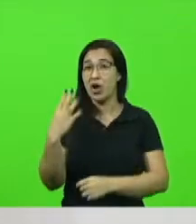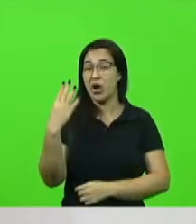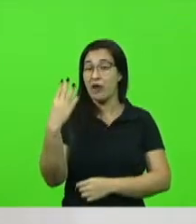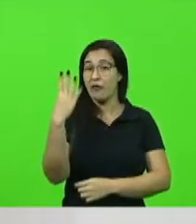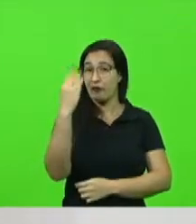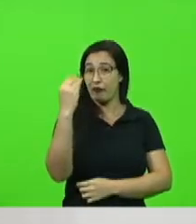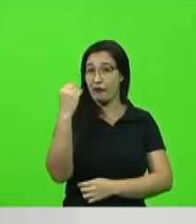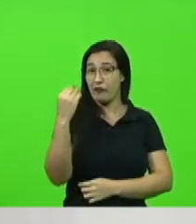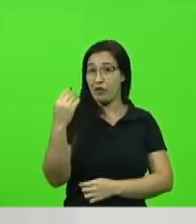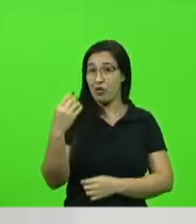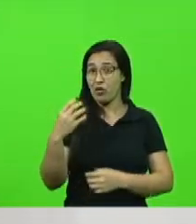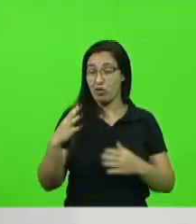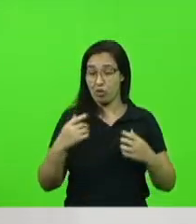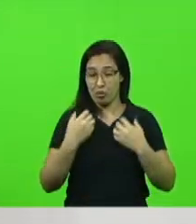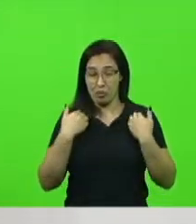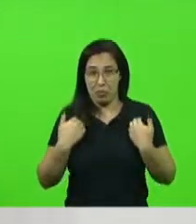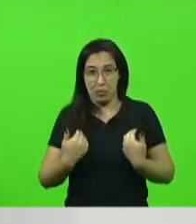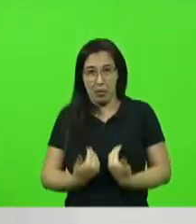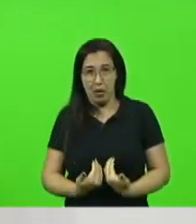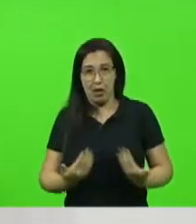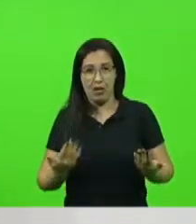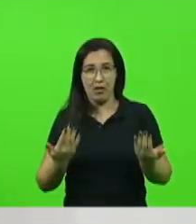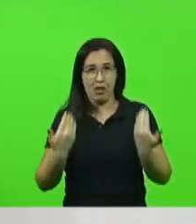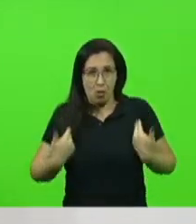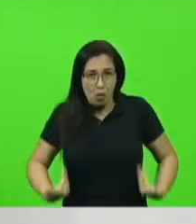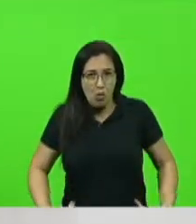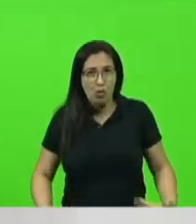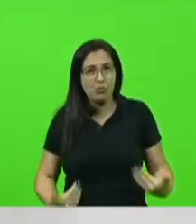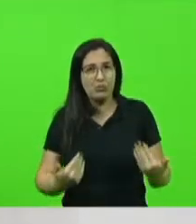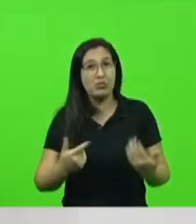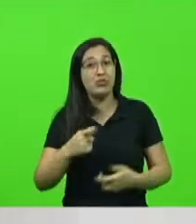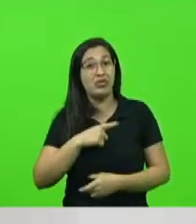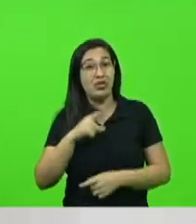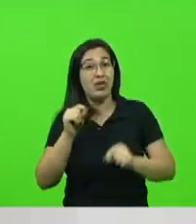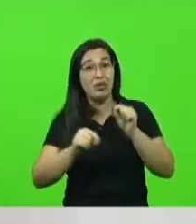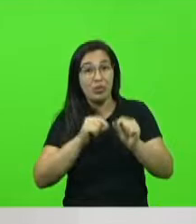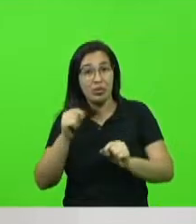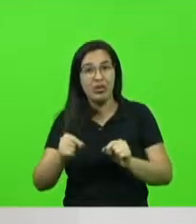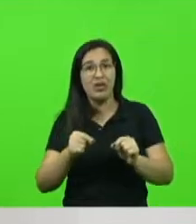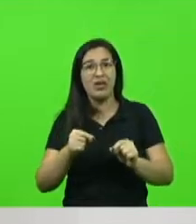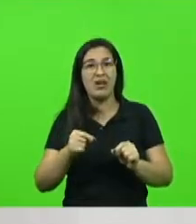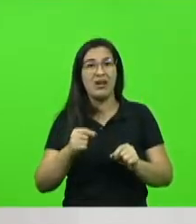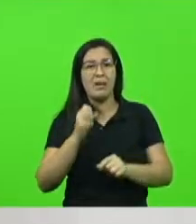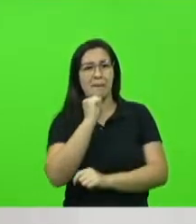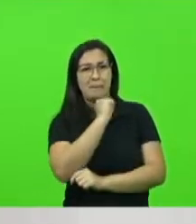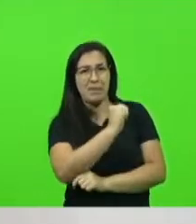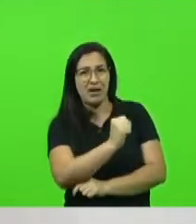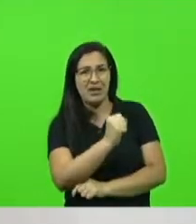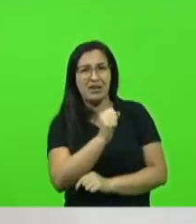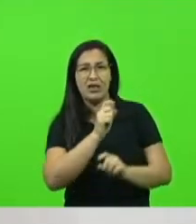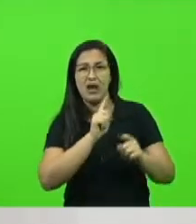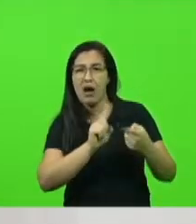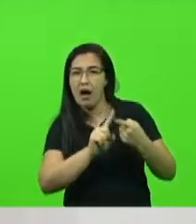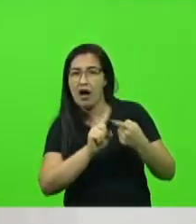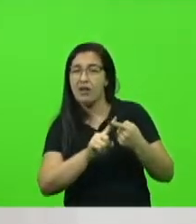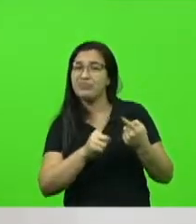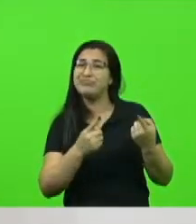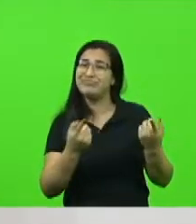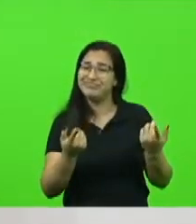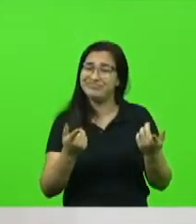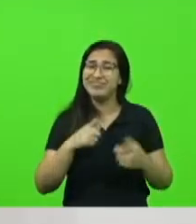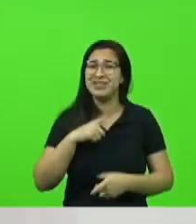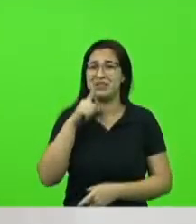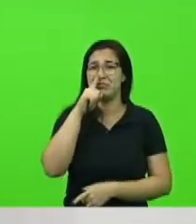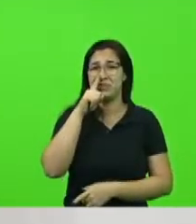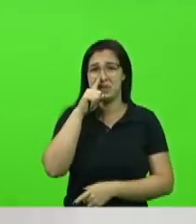de homicídio. Então, são muitos riscos que nós temos também na